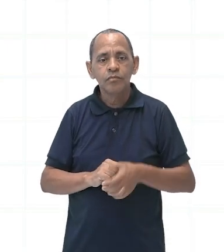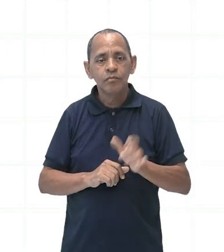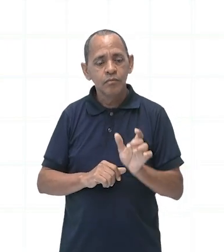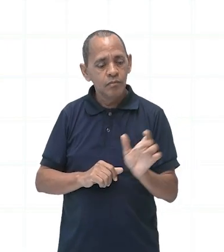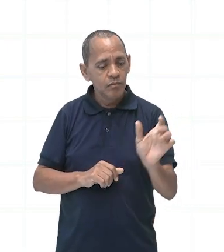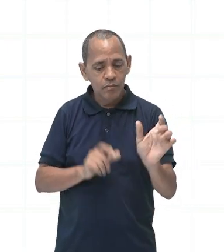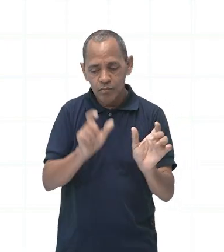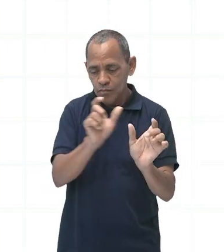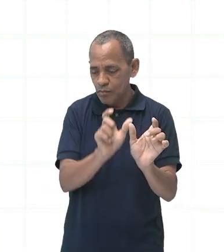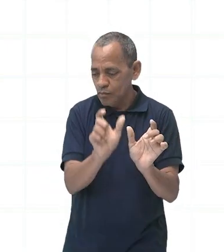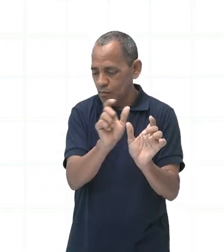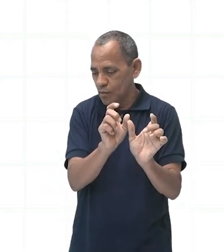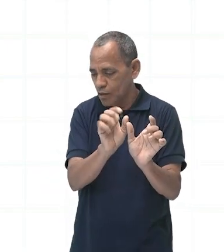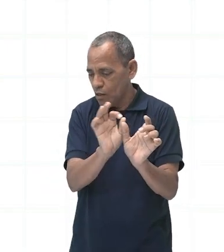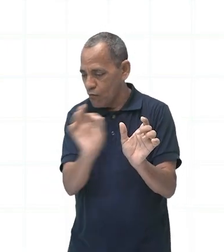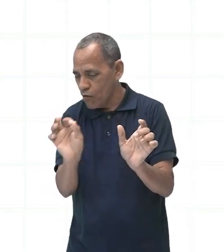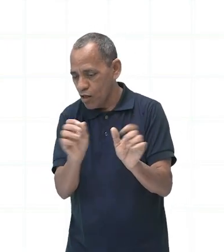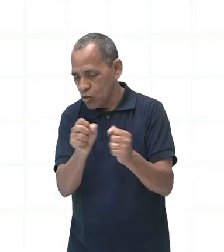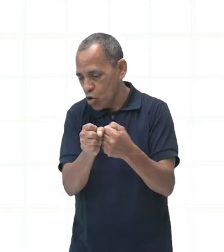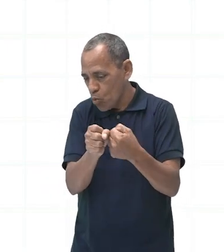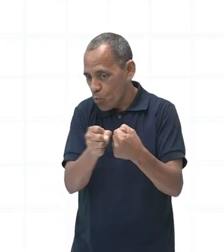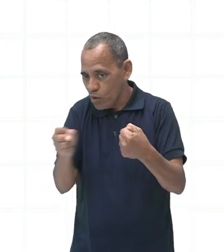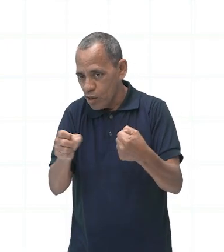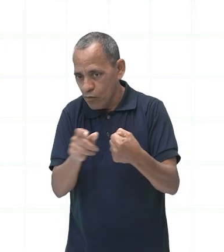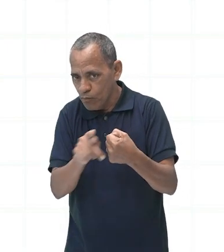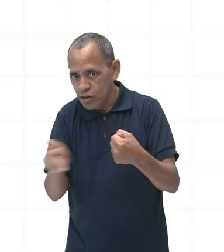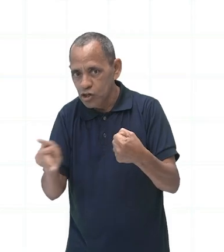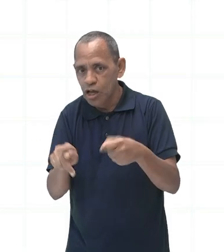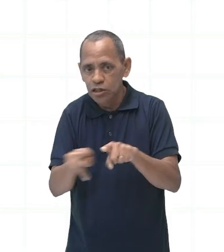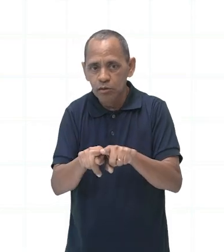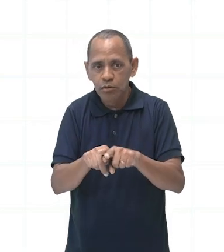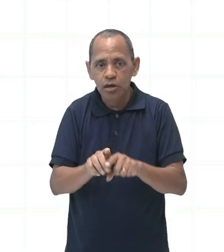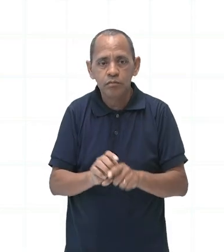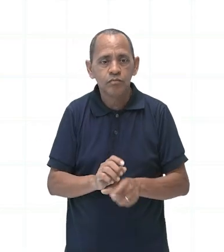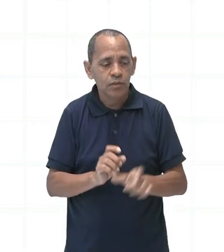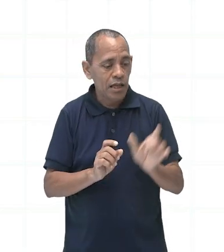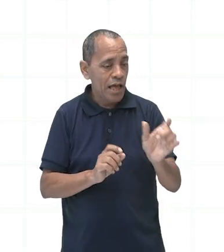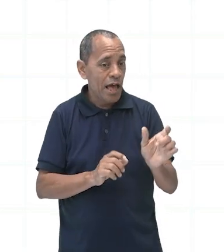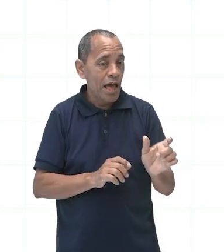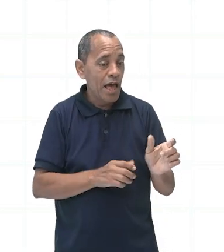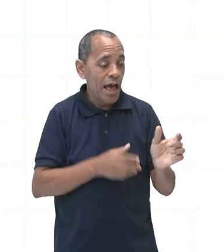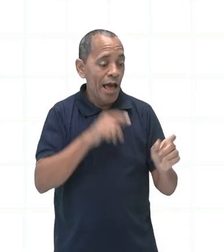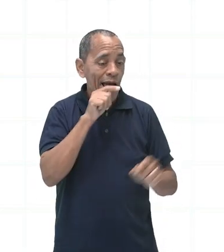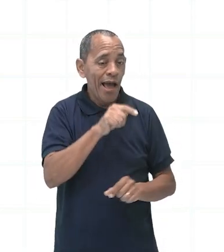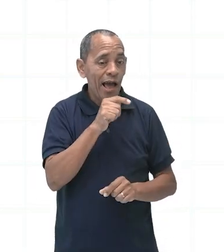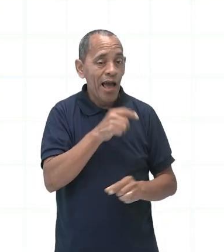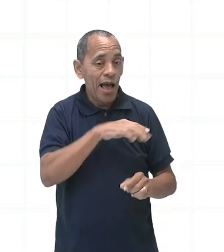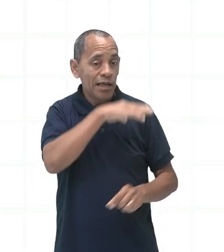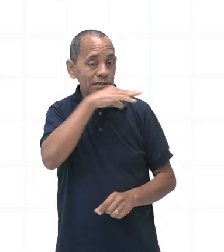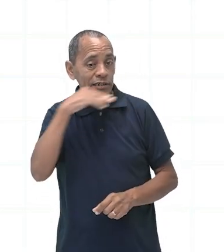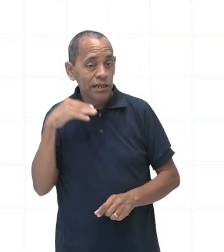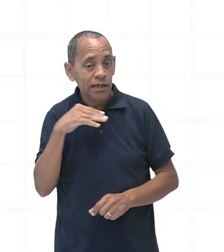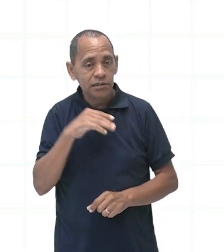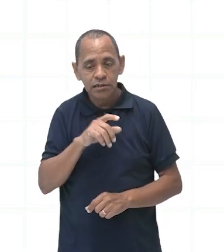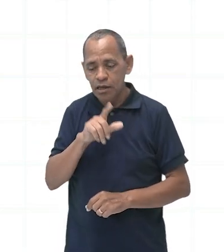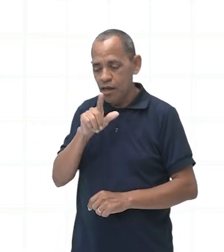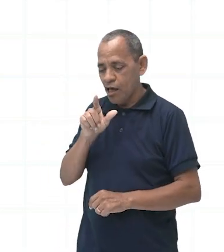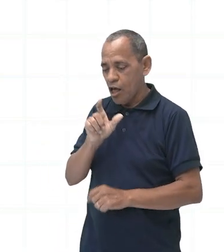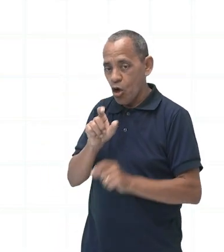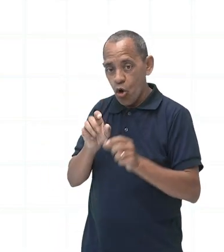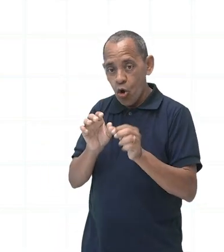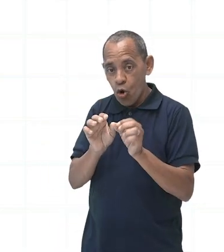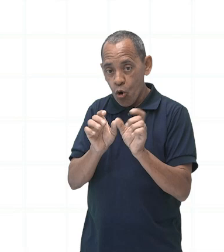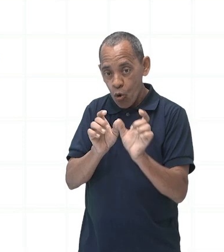para agilizar, eu já digo a vocês, o sujeito da oração é as crianças, tá? Todo o restante